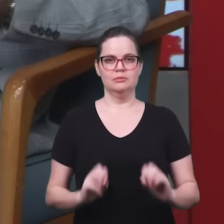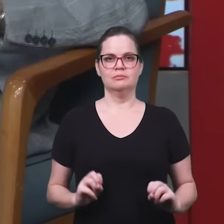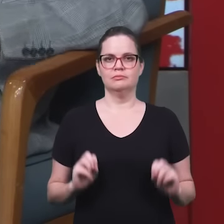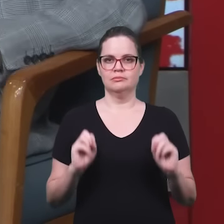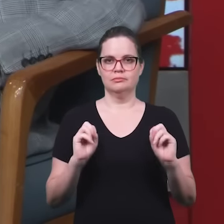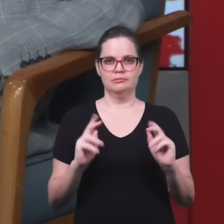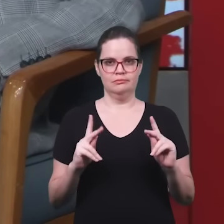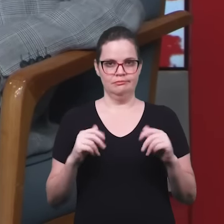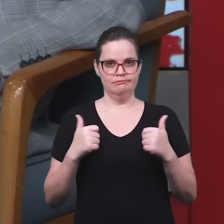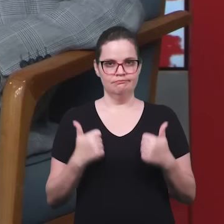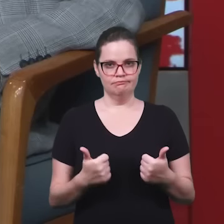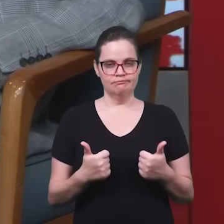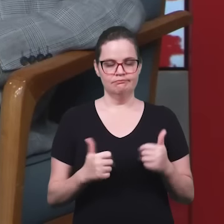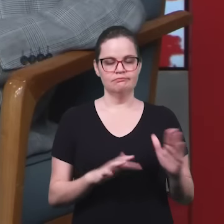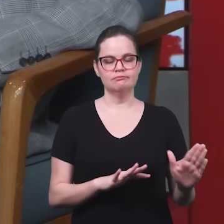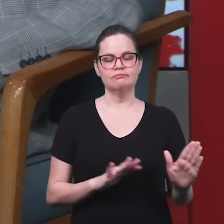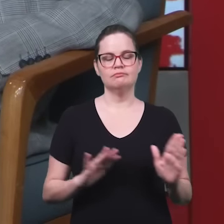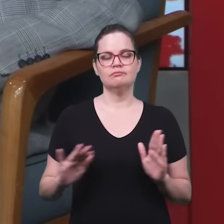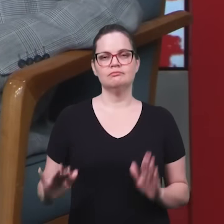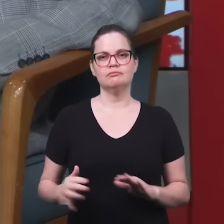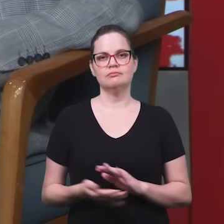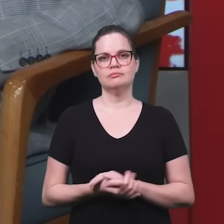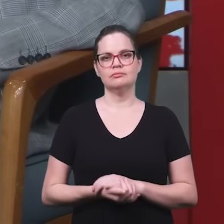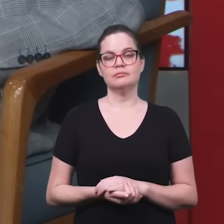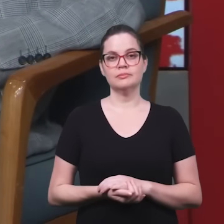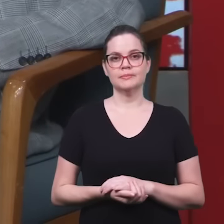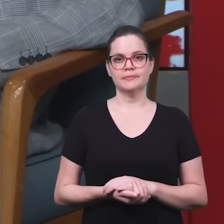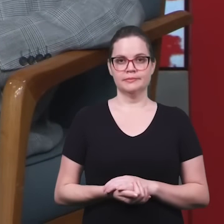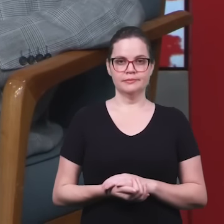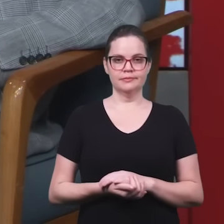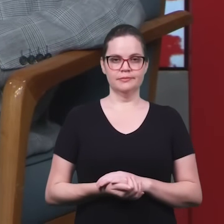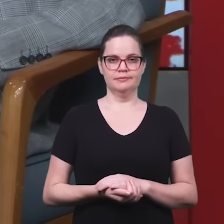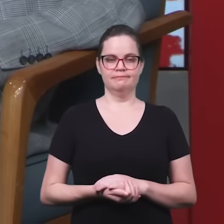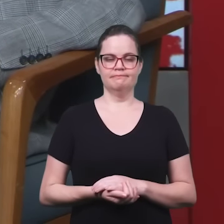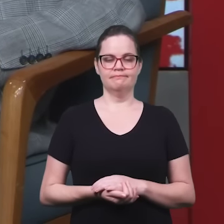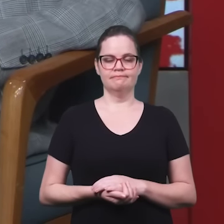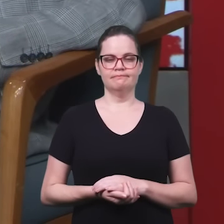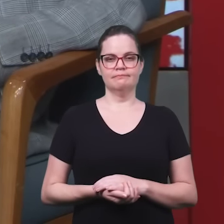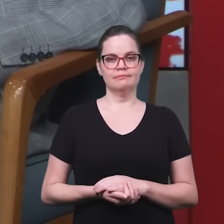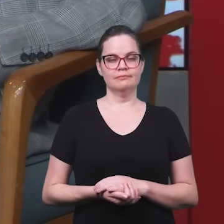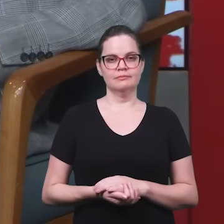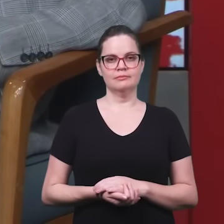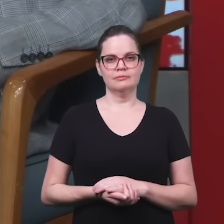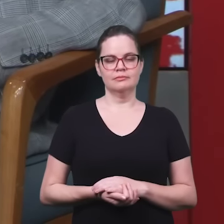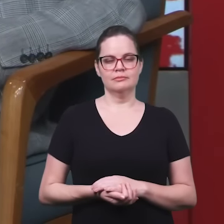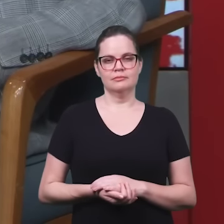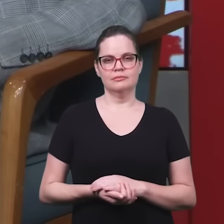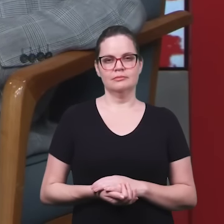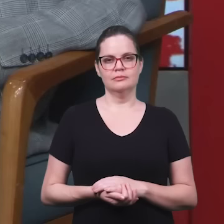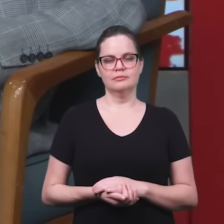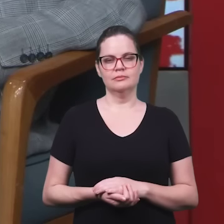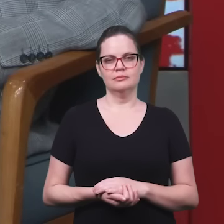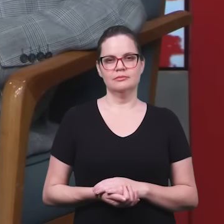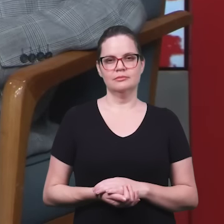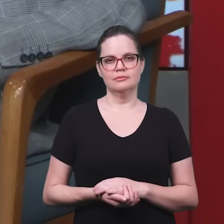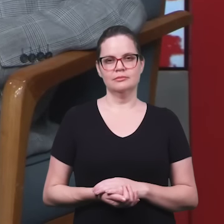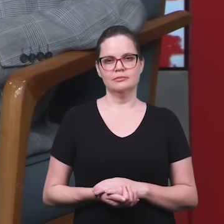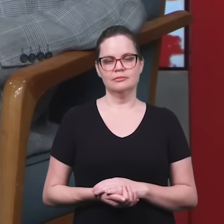Ninguém tem dúvidas de que o apóstolo Paulo